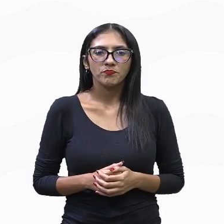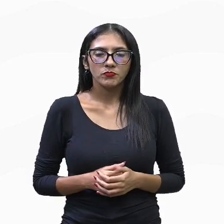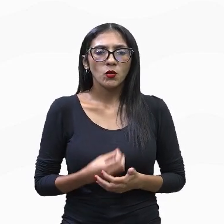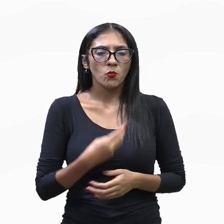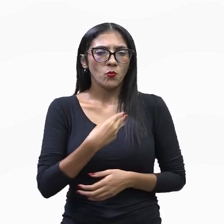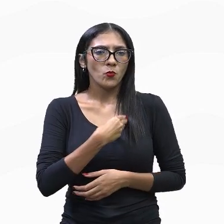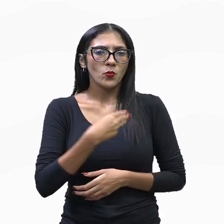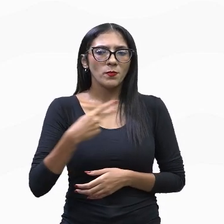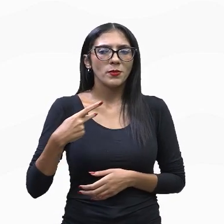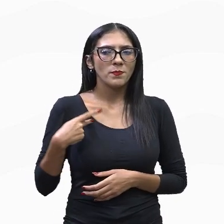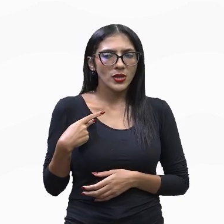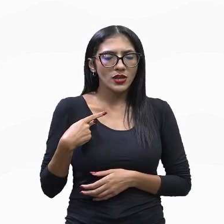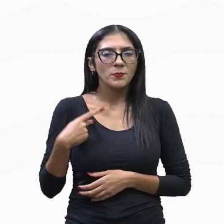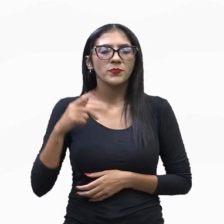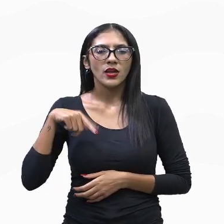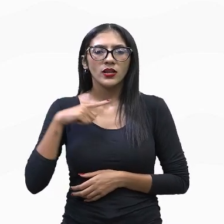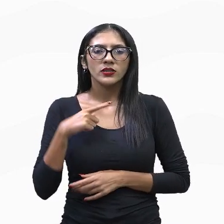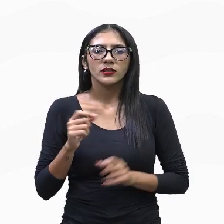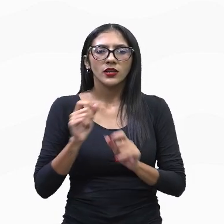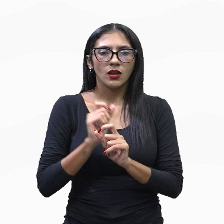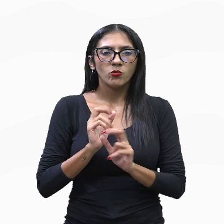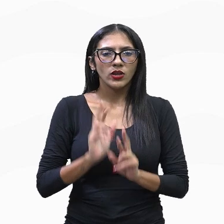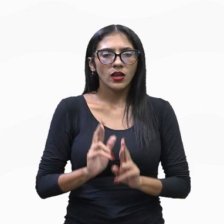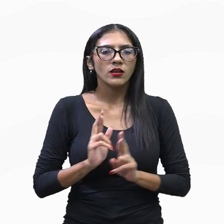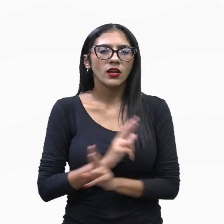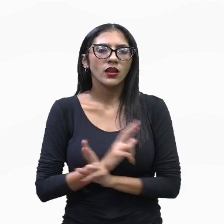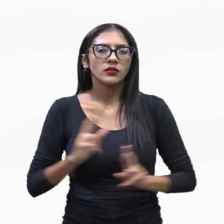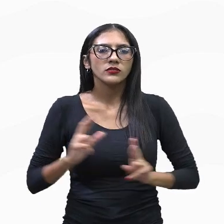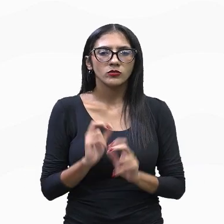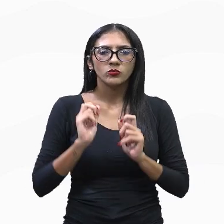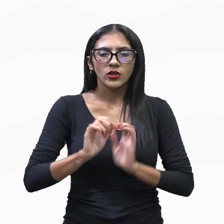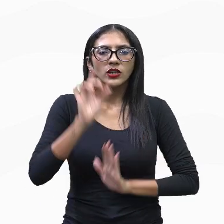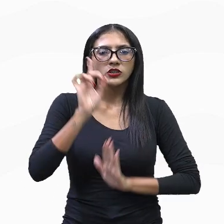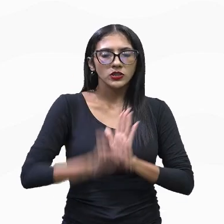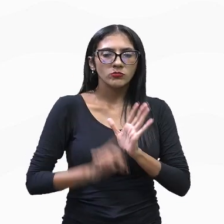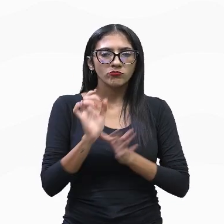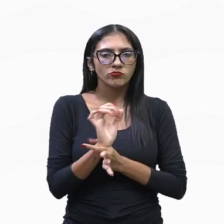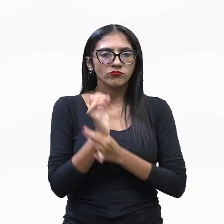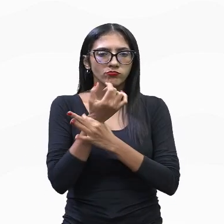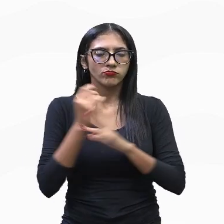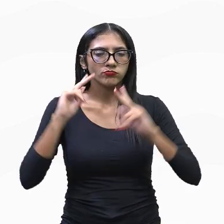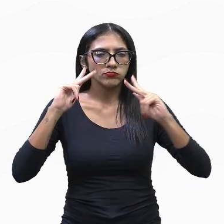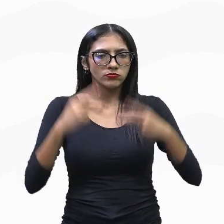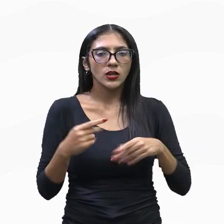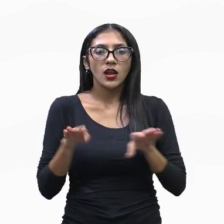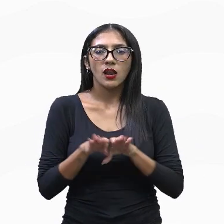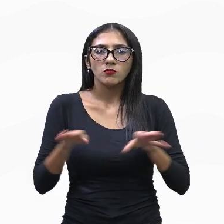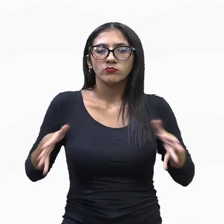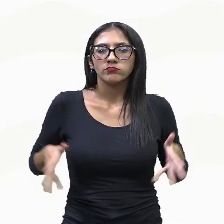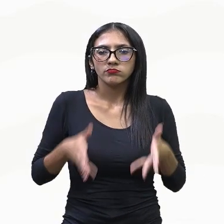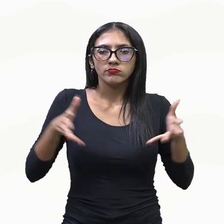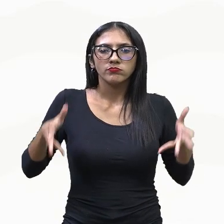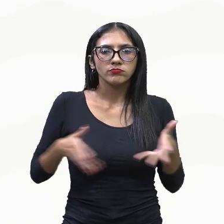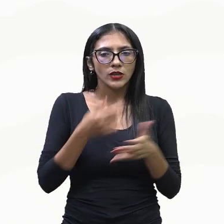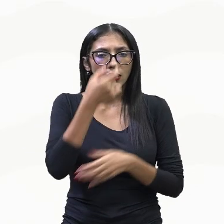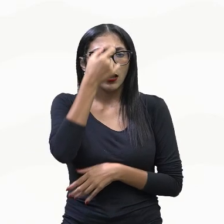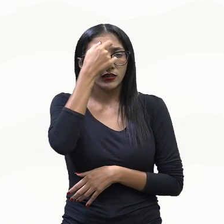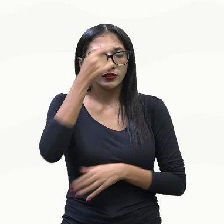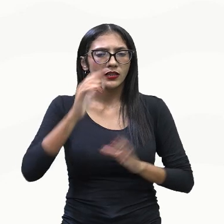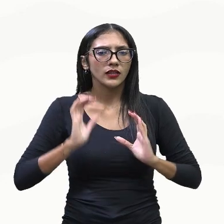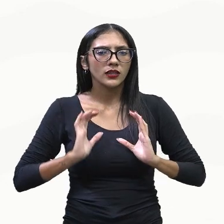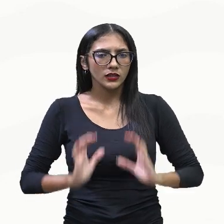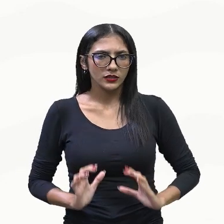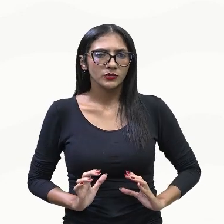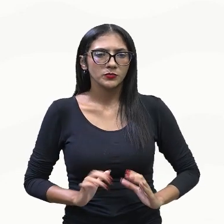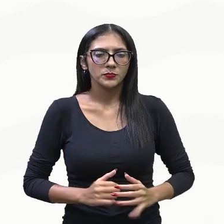está todo o tempo, né, trabalhando a questão da defesa dos direitos humanos e a promoção da cidadania,